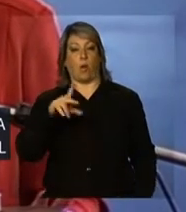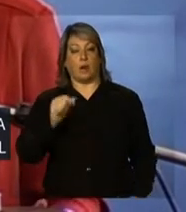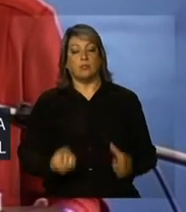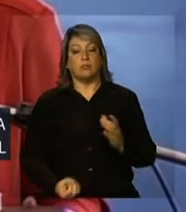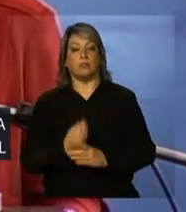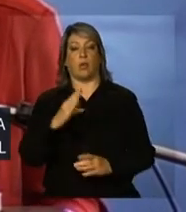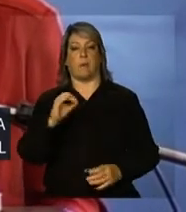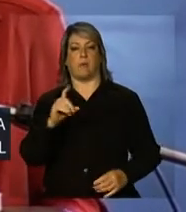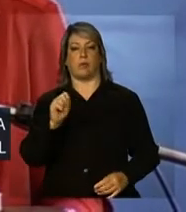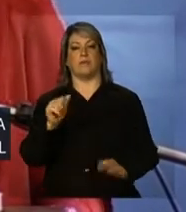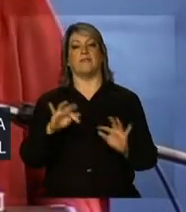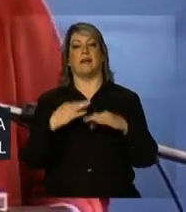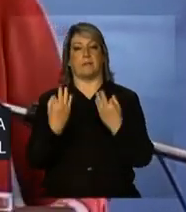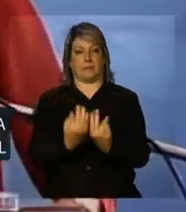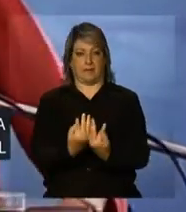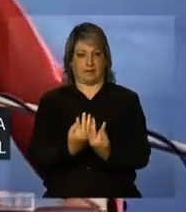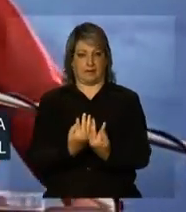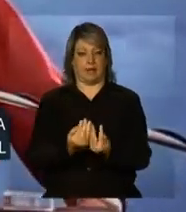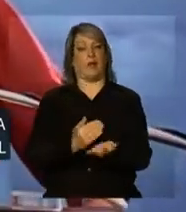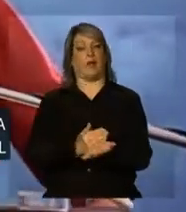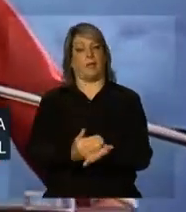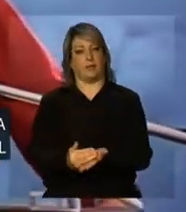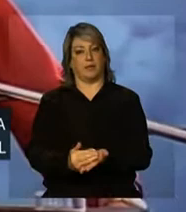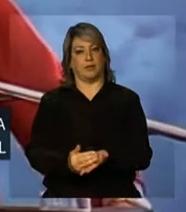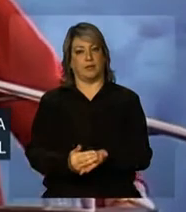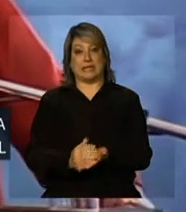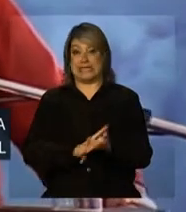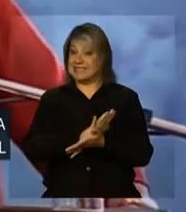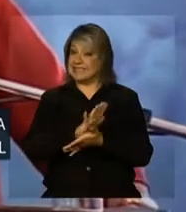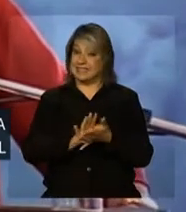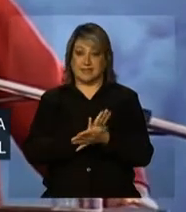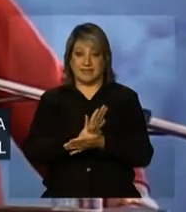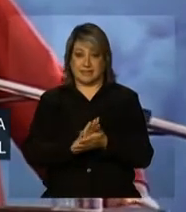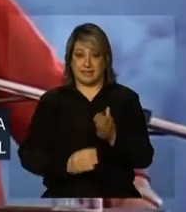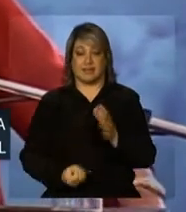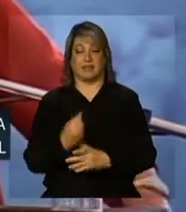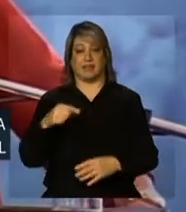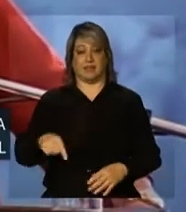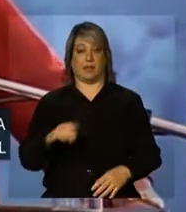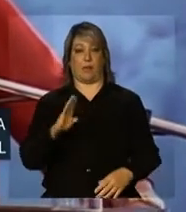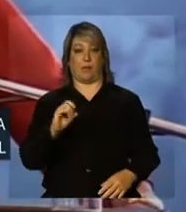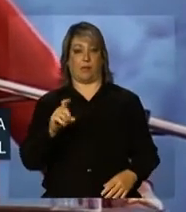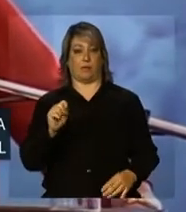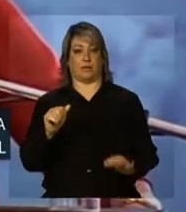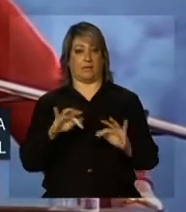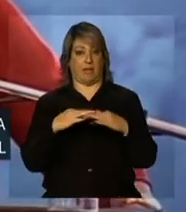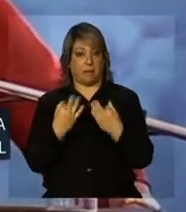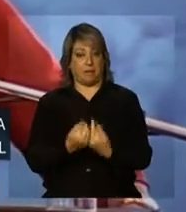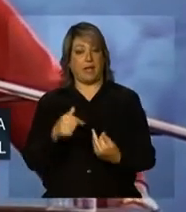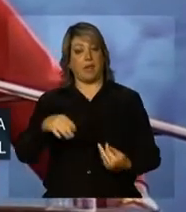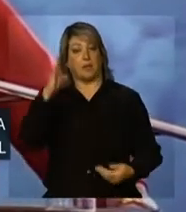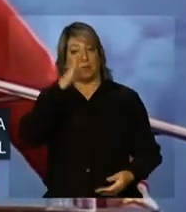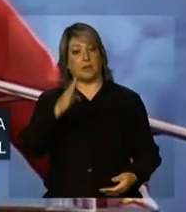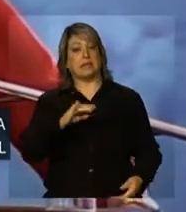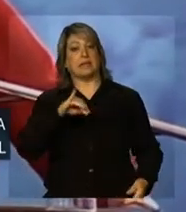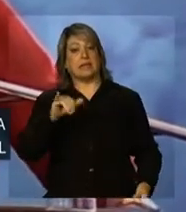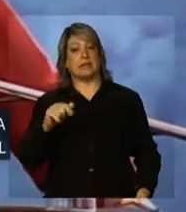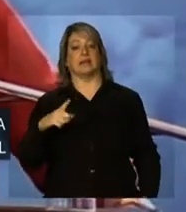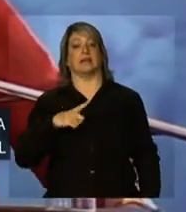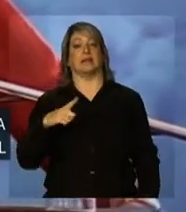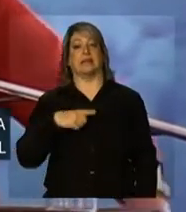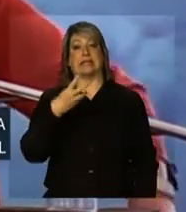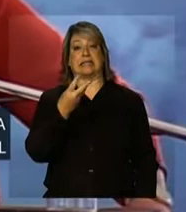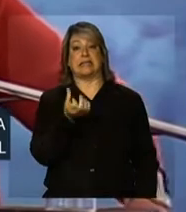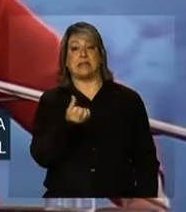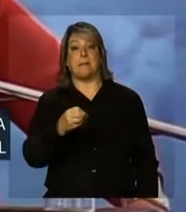lançou o bolsa família a face lançar o bolsa-família existiriam no Brasil 36